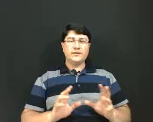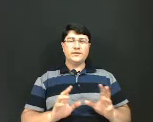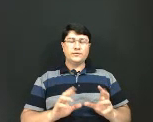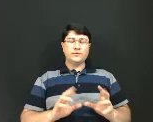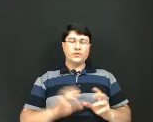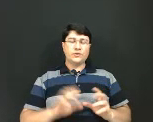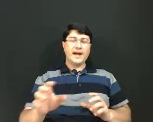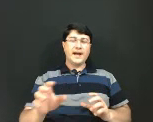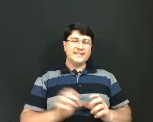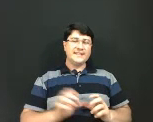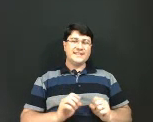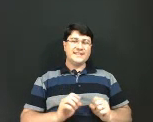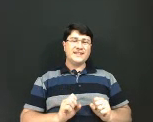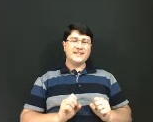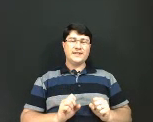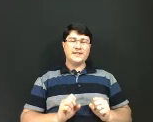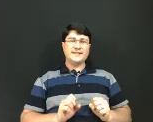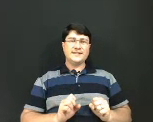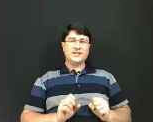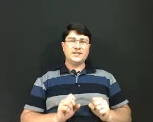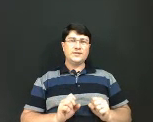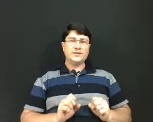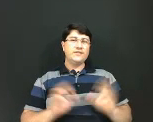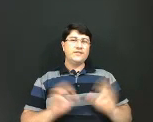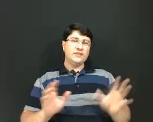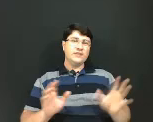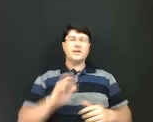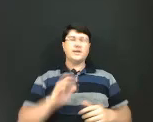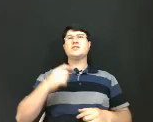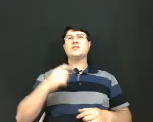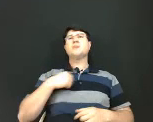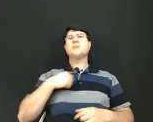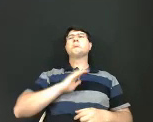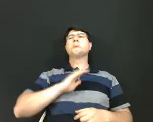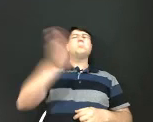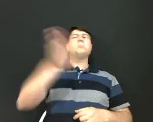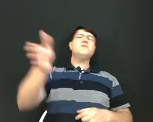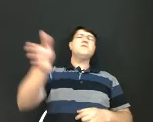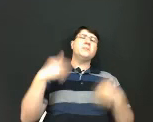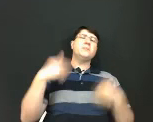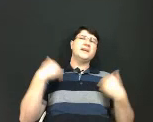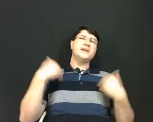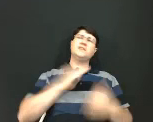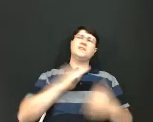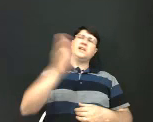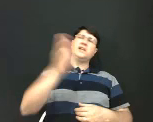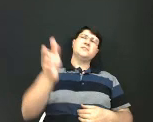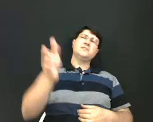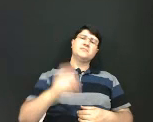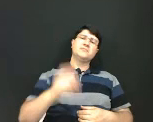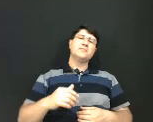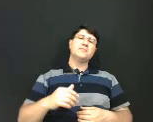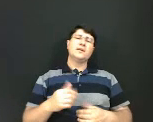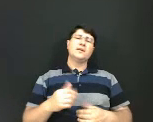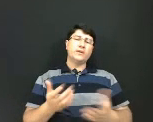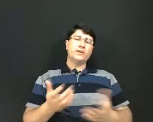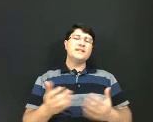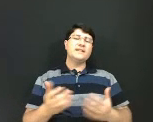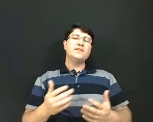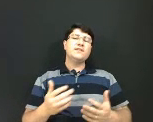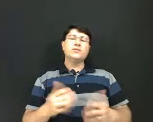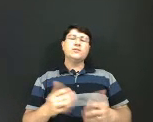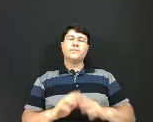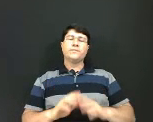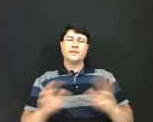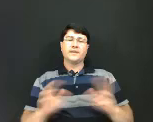final, os locais iniciais e finais sejam indefinidos, no caso, eu vou passear, eu vou lá. Pode